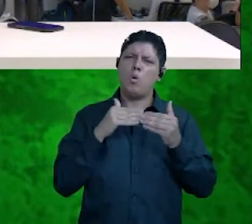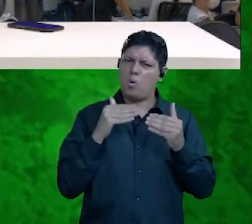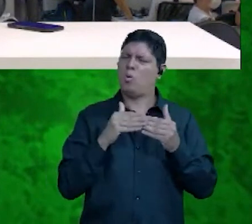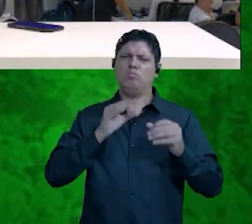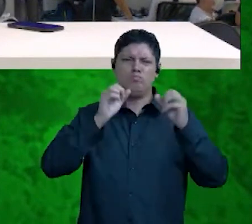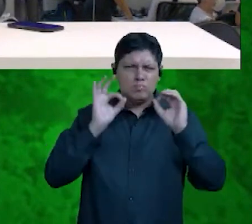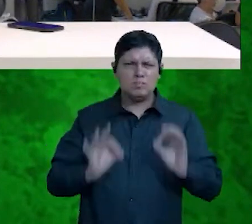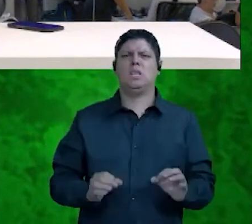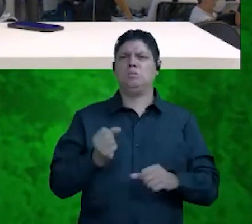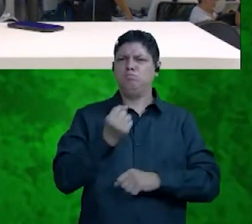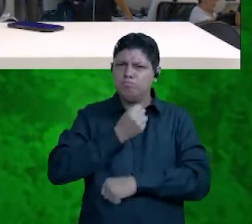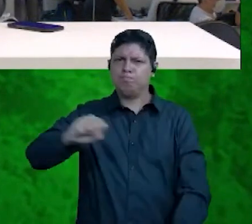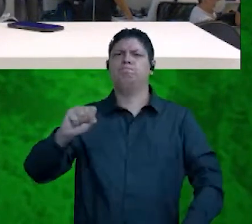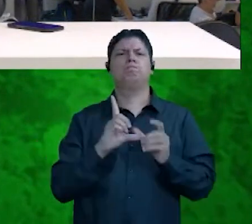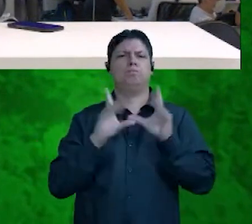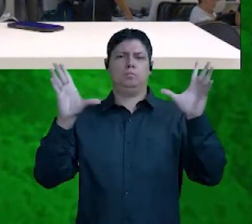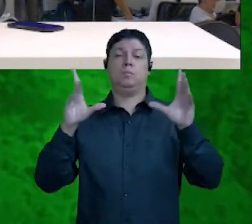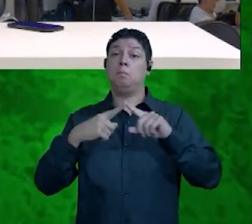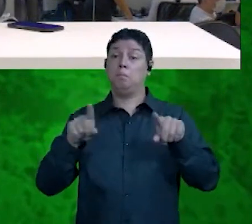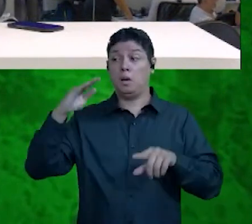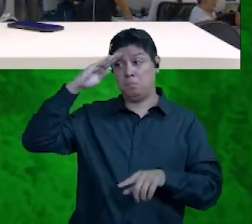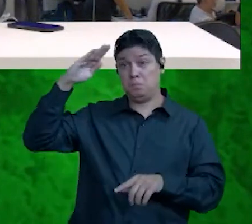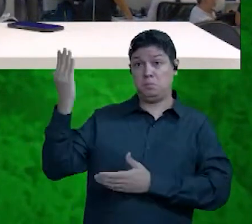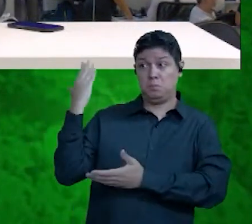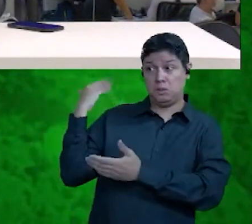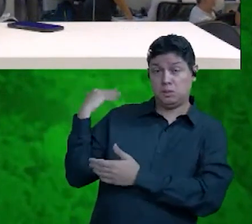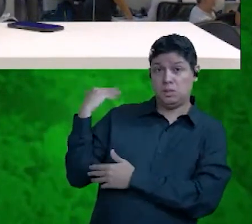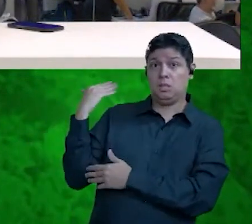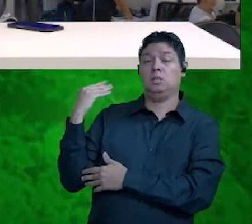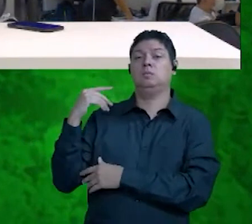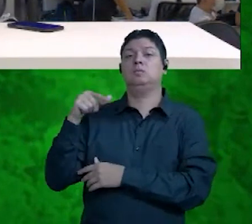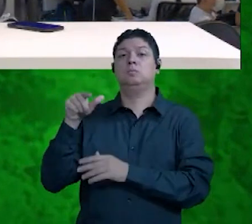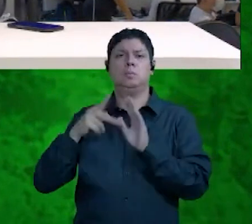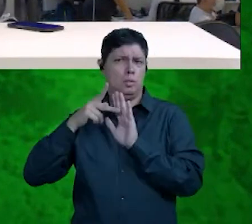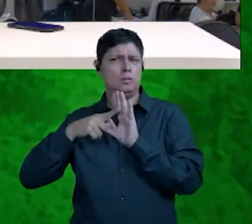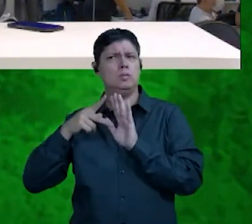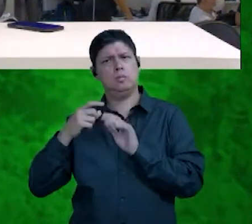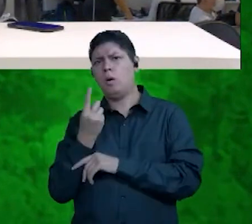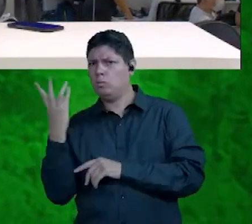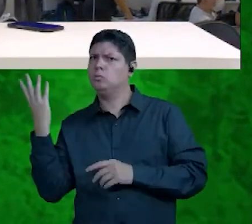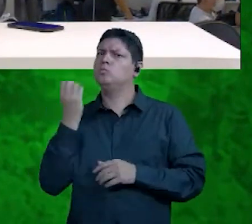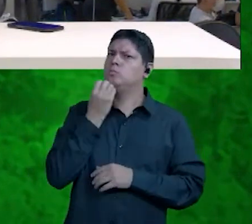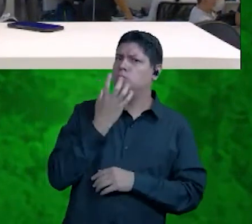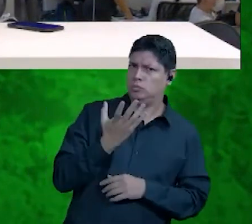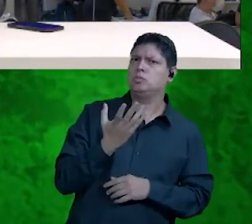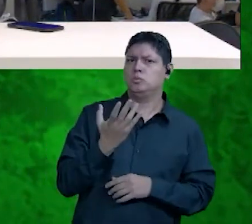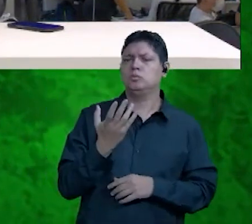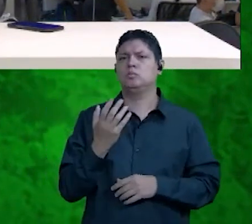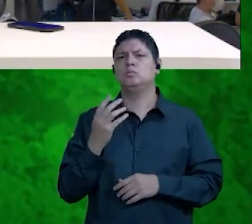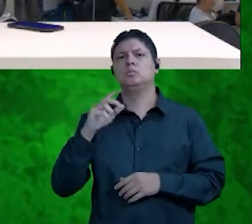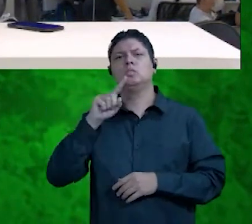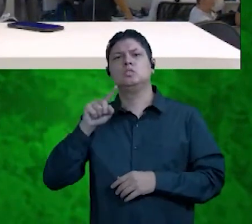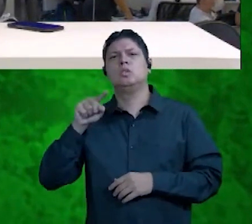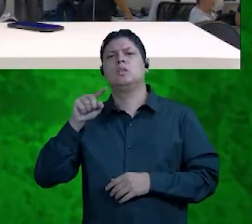Norte, né, a própria Zona Franca de Manaus, embora tenha sido imaginada lá atrás com Juscelino, etc., mas eles empoderaram